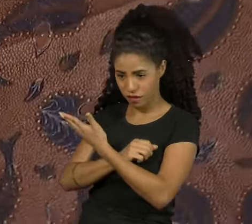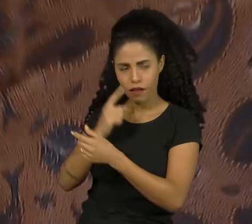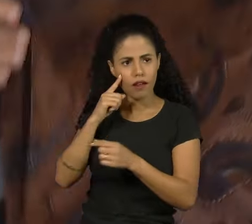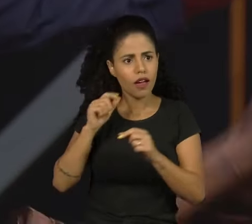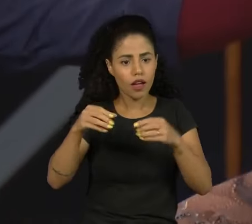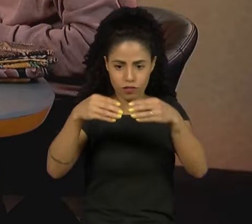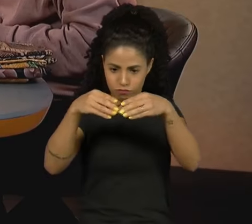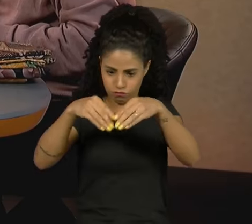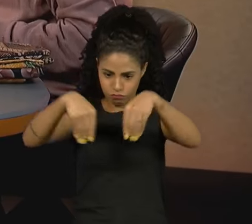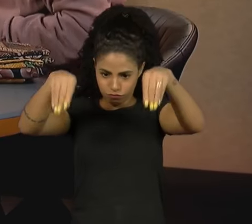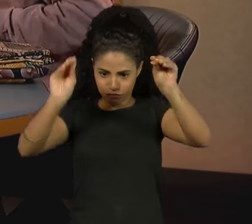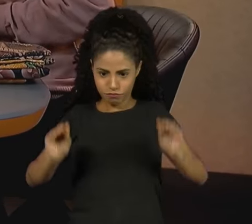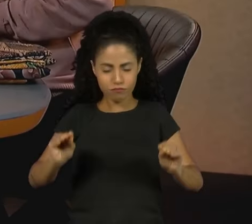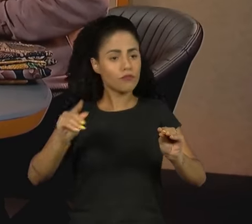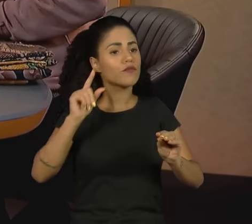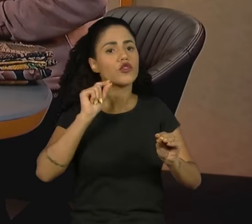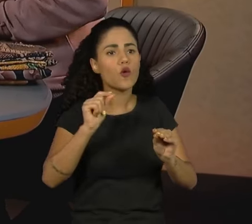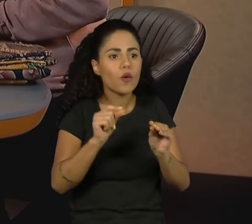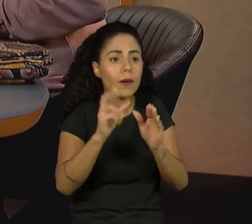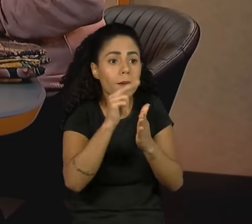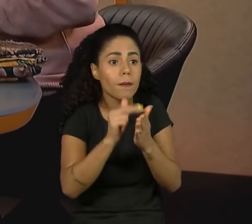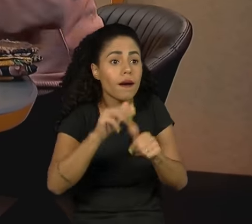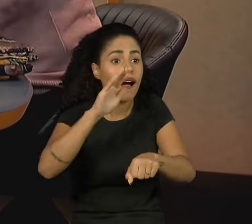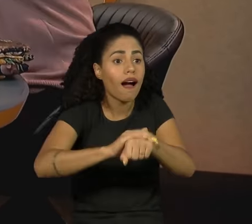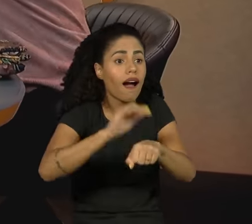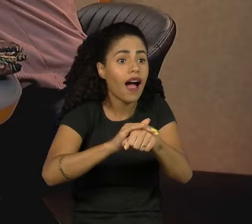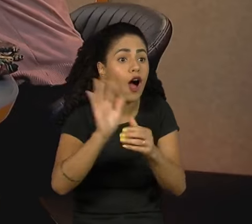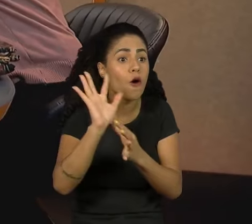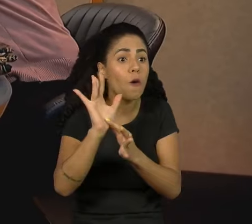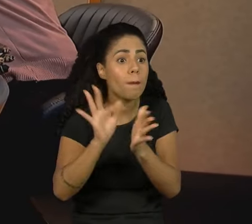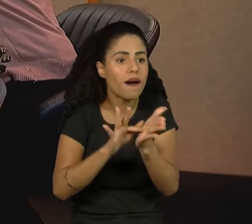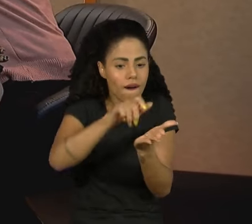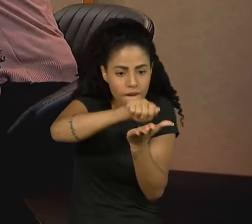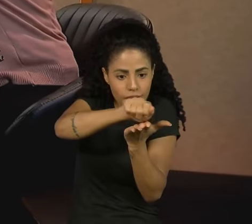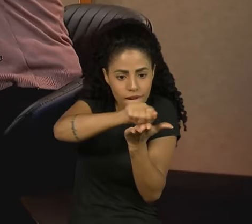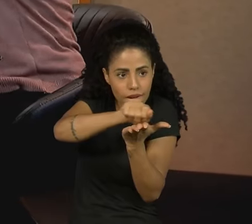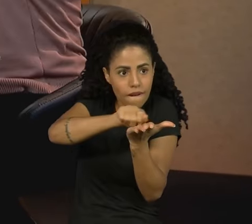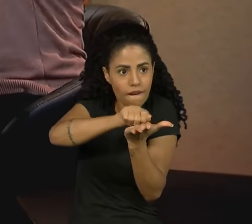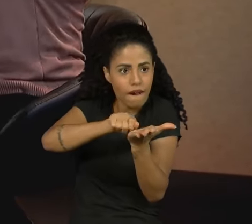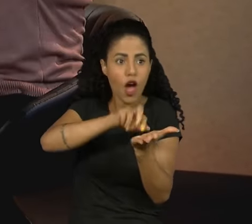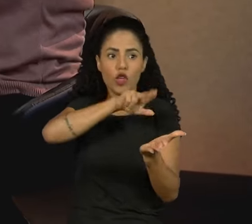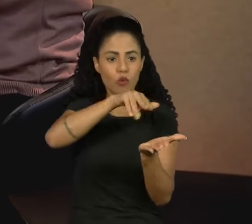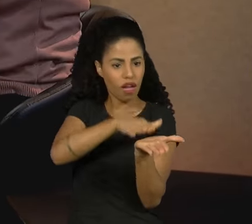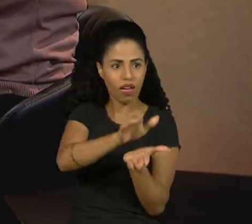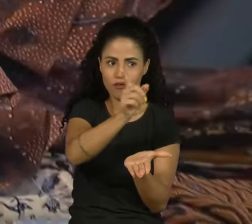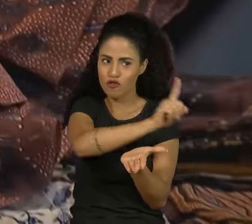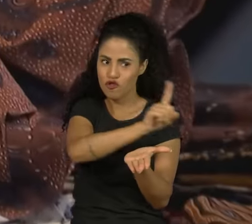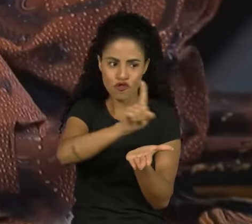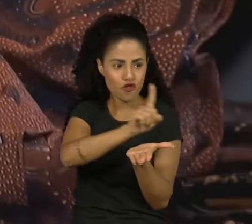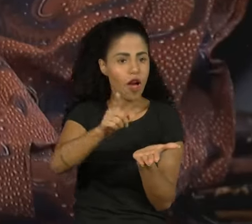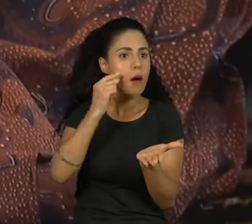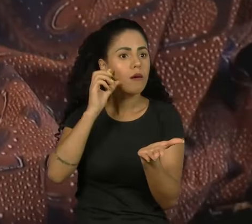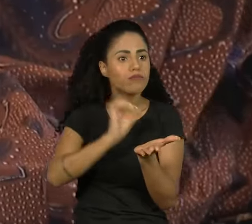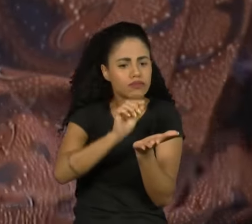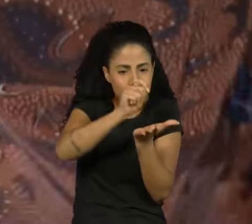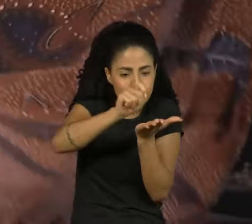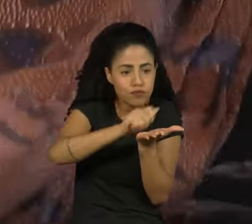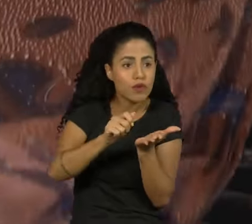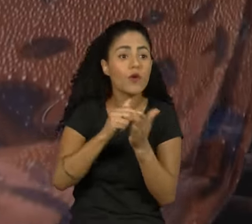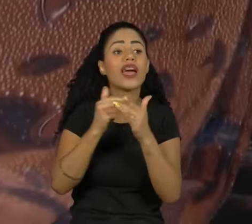câmera é feito à mão. Vou mostrar. Ela usa uma caneta para fazer o batik, são